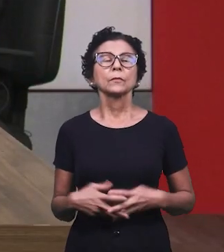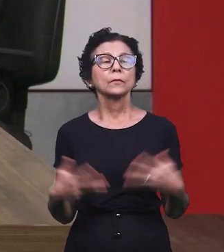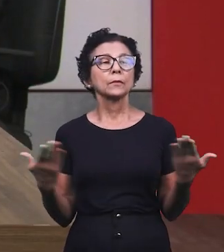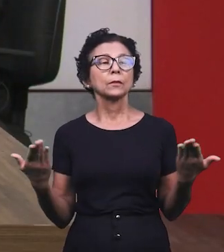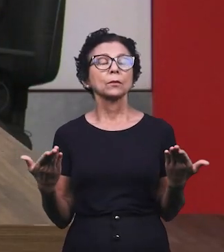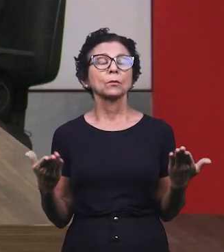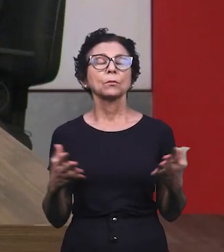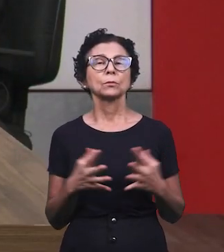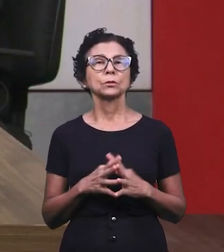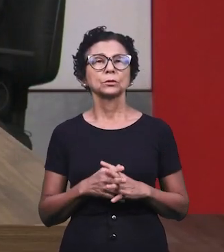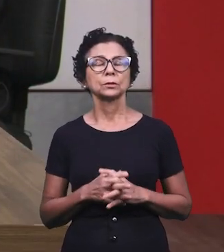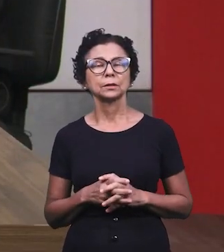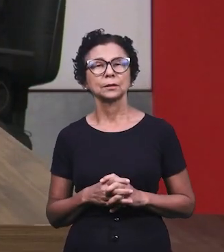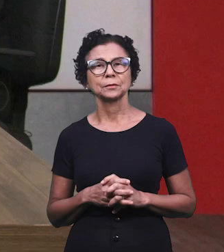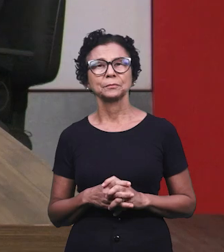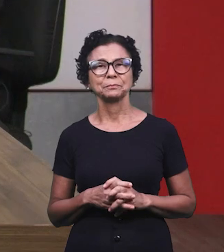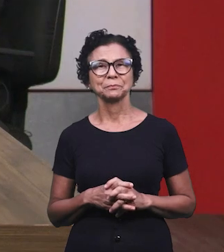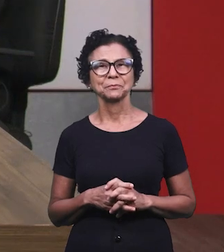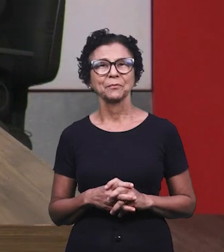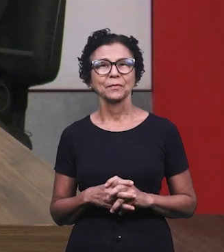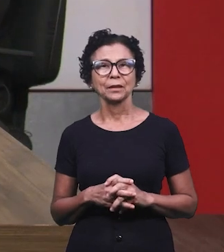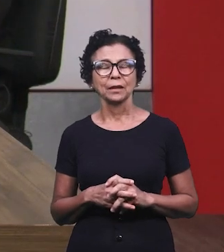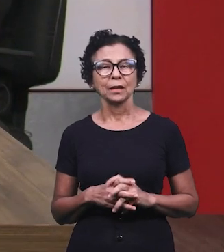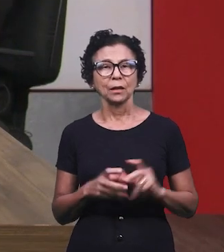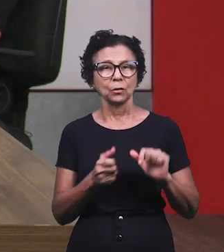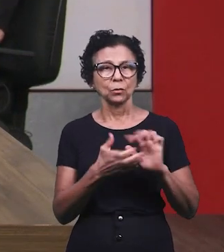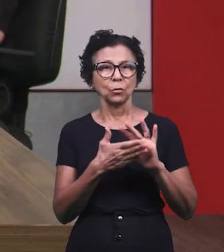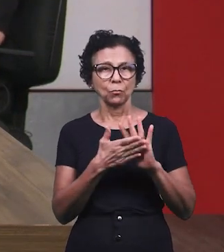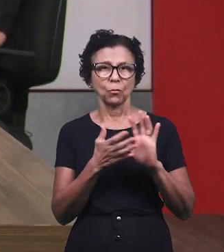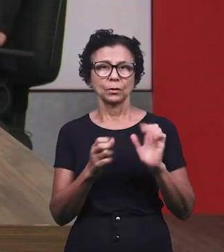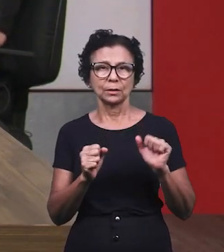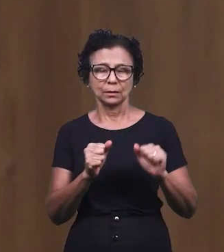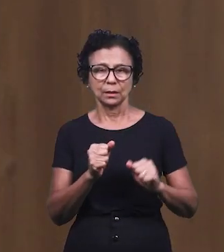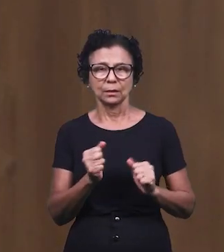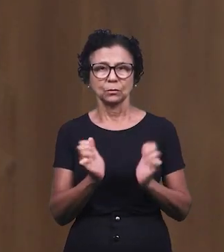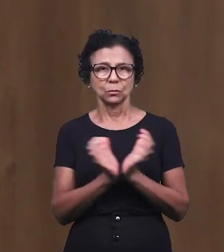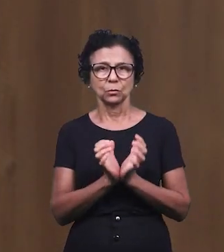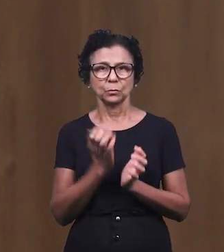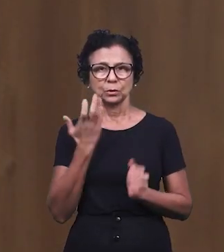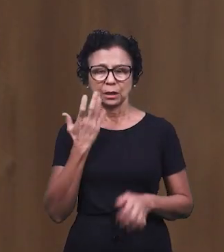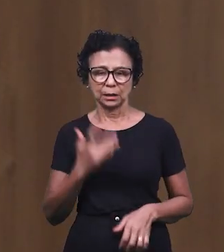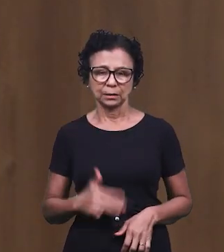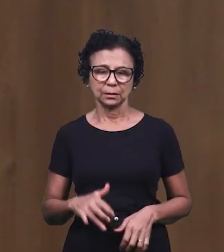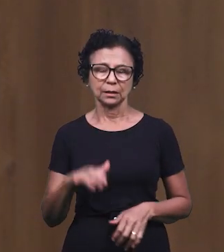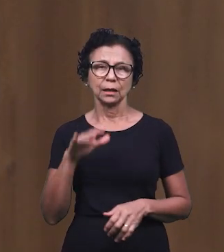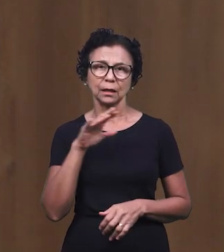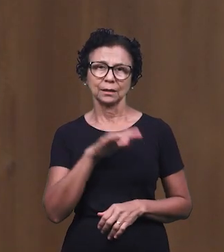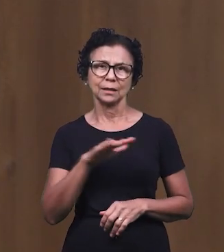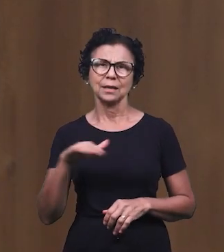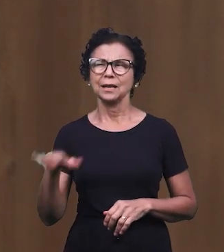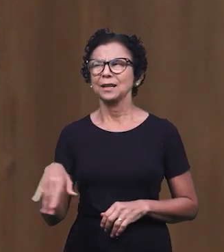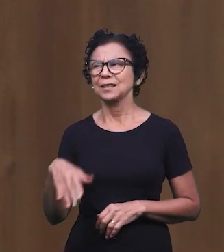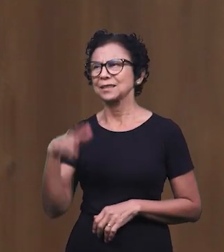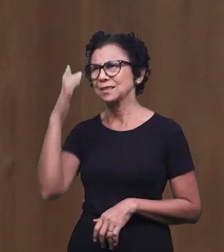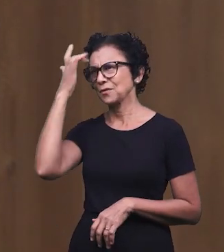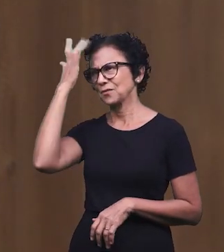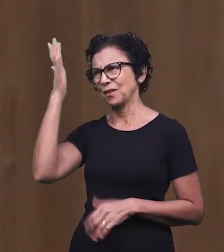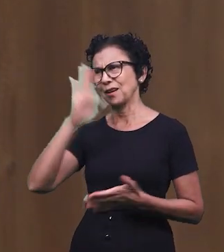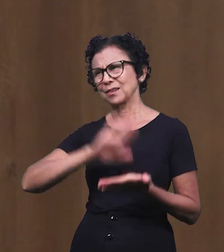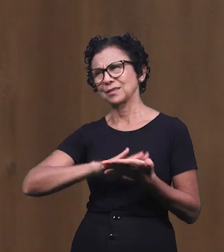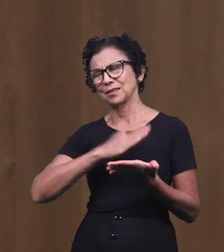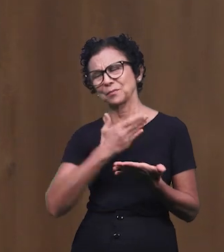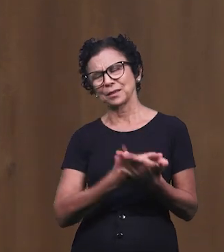especificamente, a gente vai falar do louvor das crianças, né? Exatamente. E aí, às vezes, os irmãos falam bem assim, vamos interpretar um louvor de criança que é mais fácil,